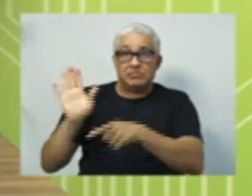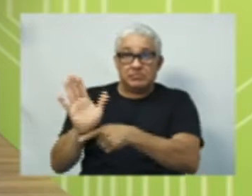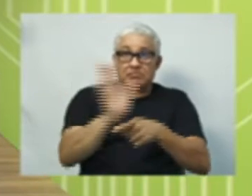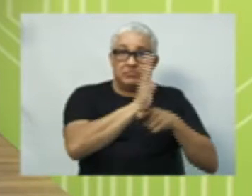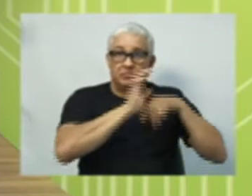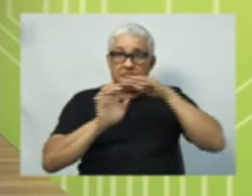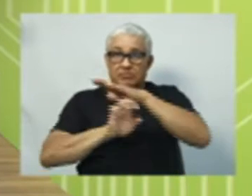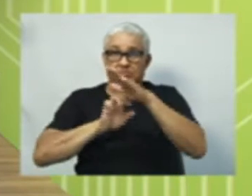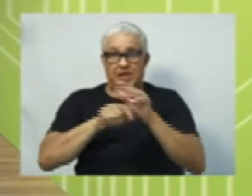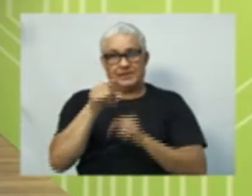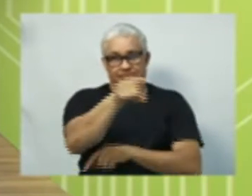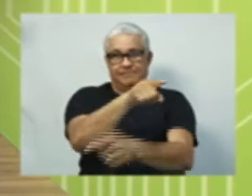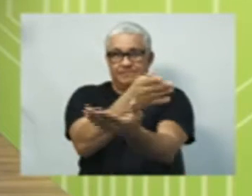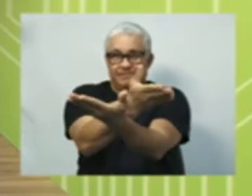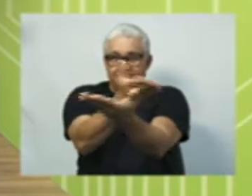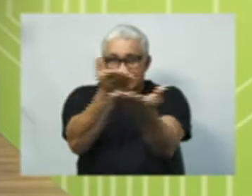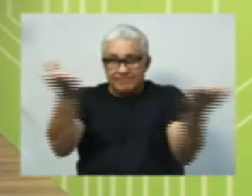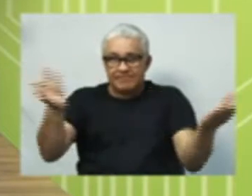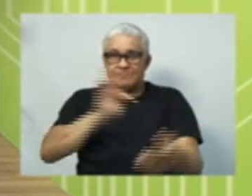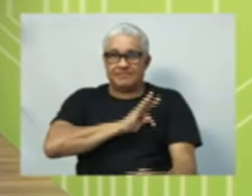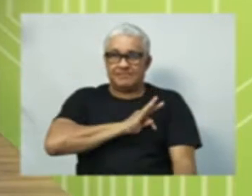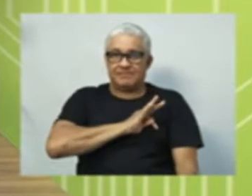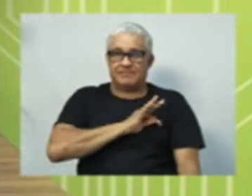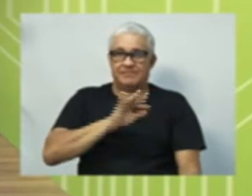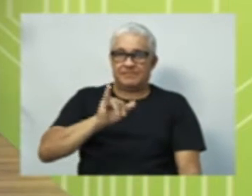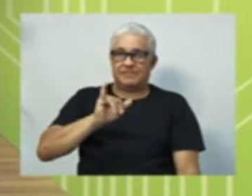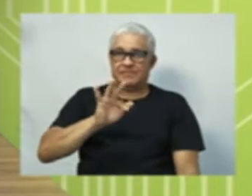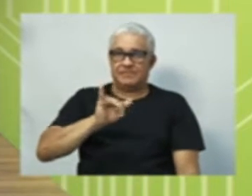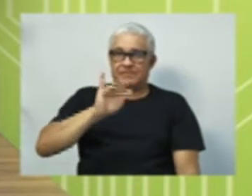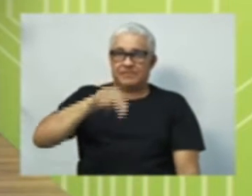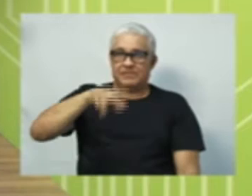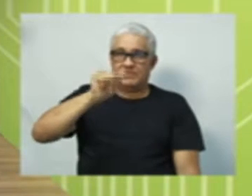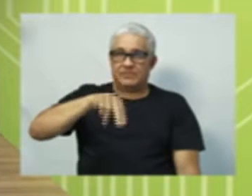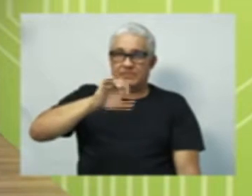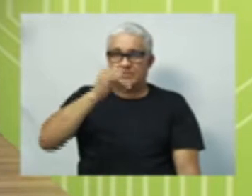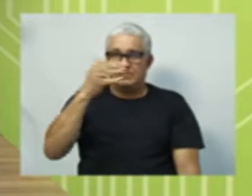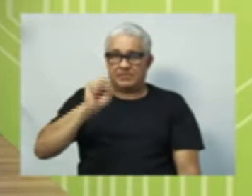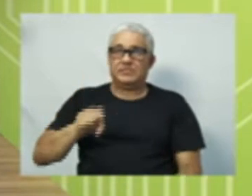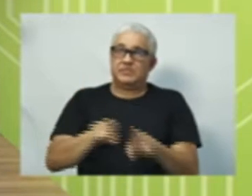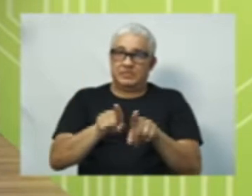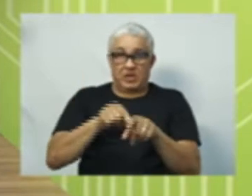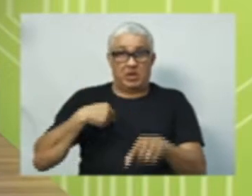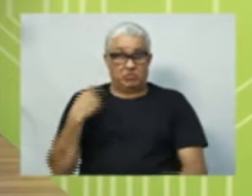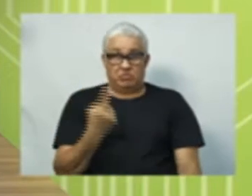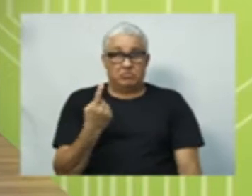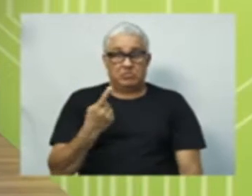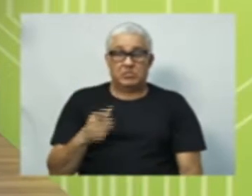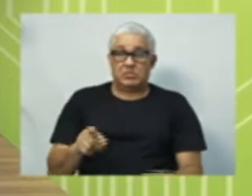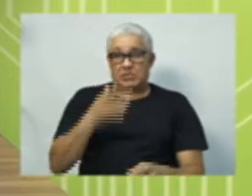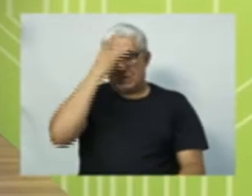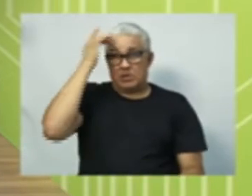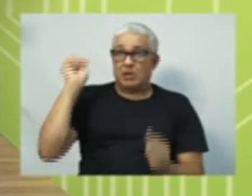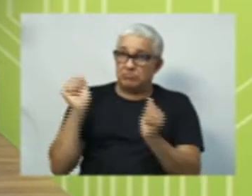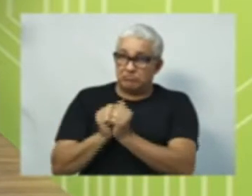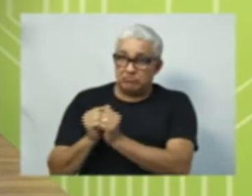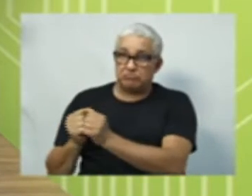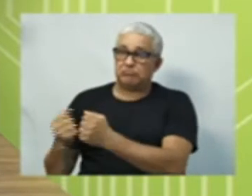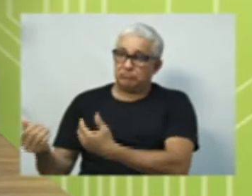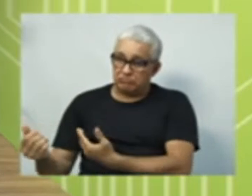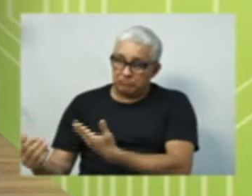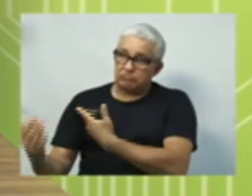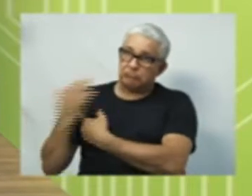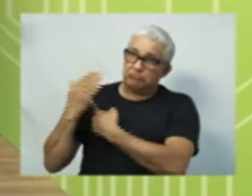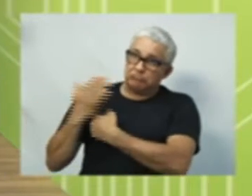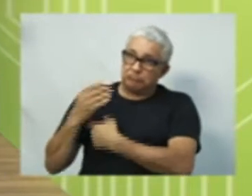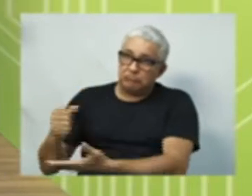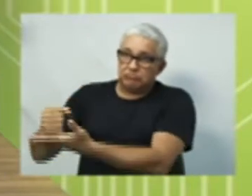empresários? Vocês aí, técnicos de finanças. Mas eu não vou estar sozinho aqui, vou estar com uma pessoa maravilhosa que vai estar me ajudando e sendo o